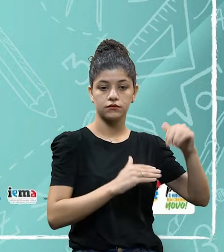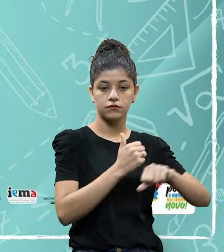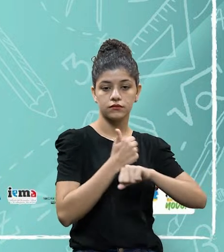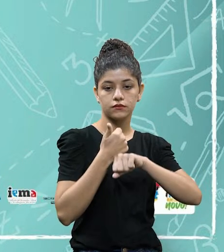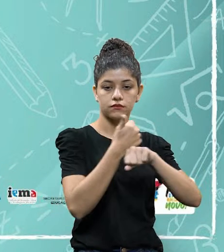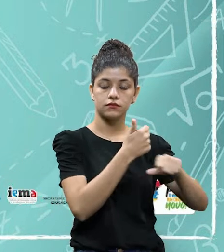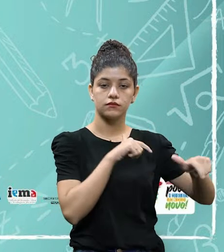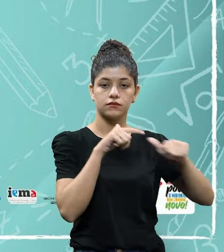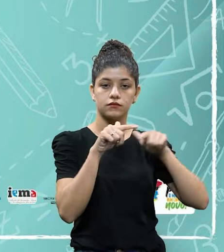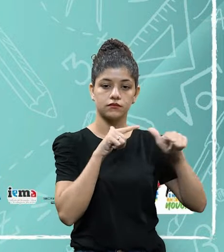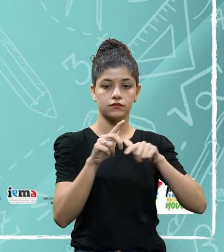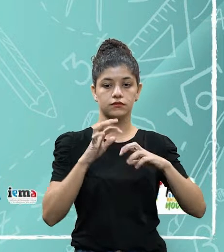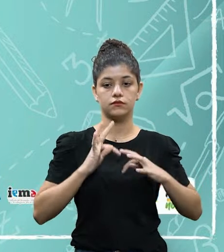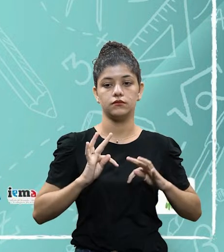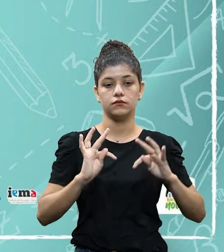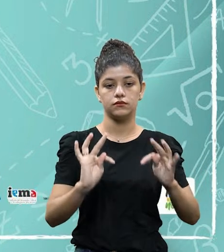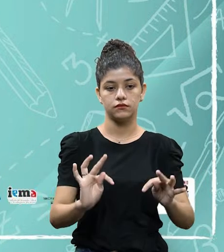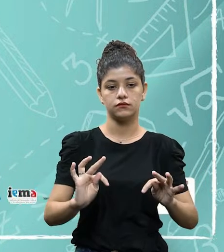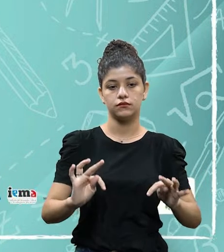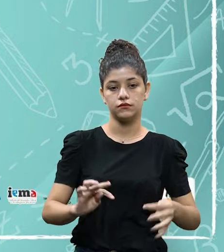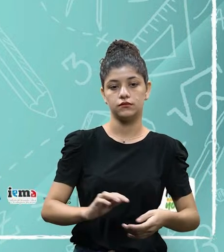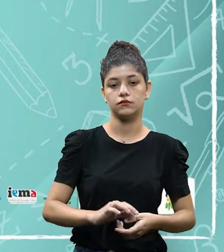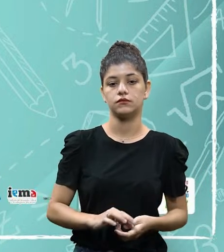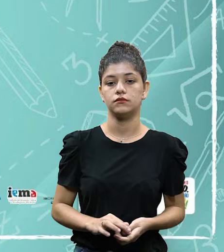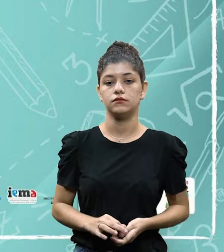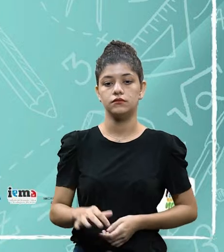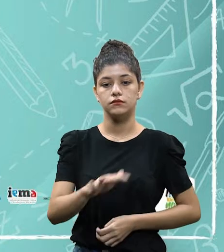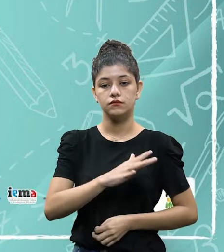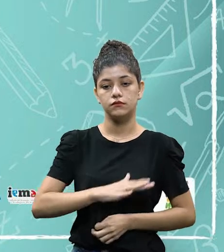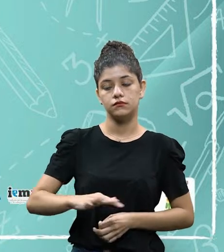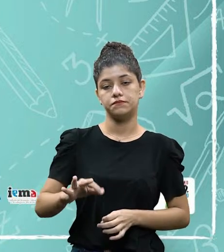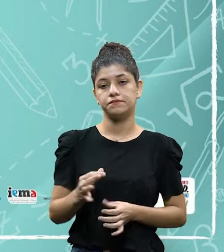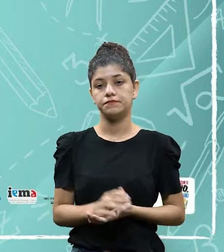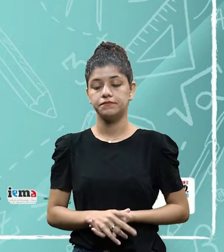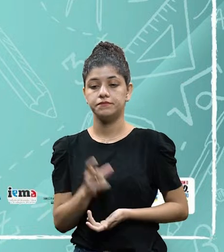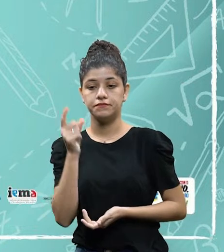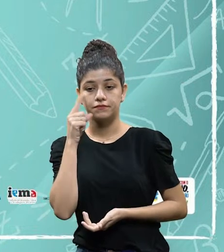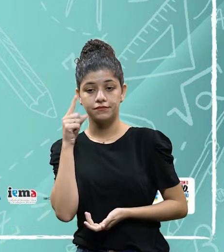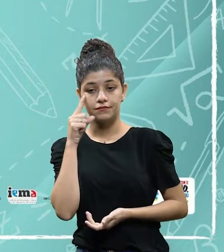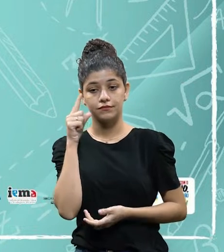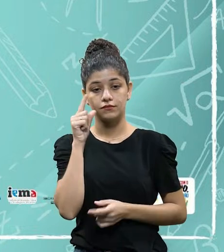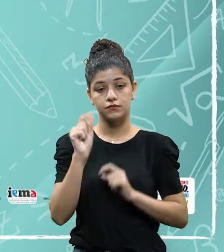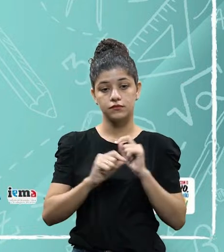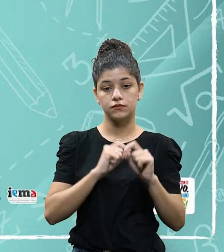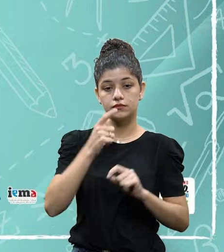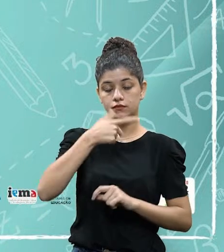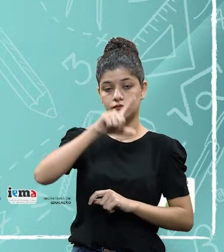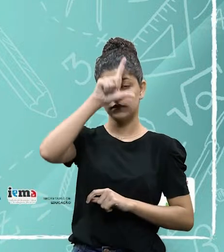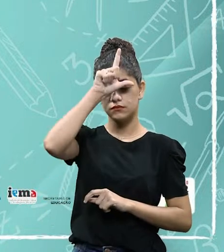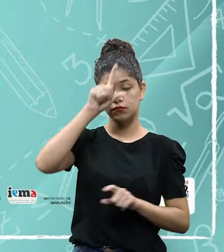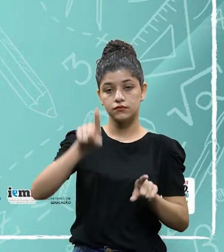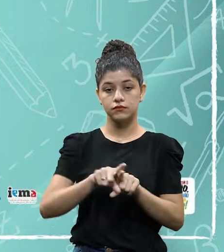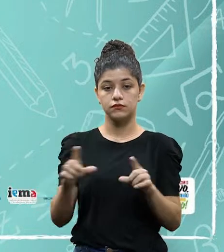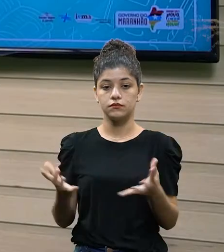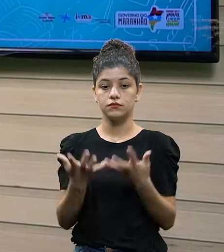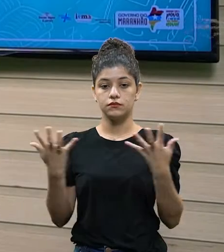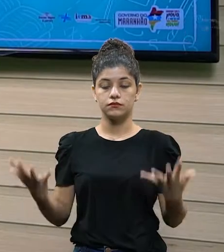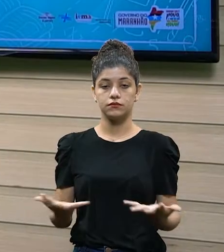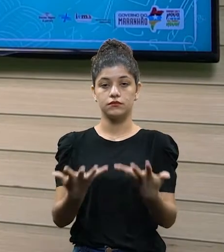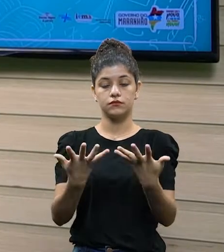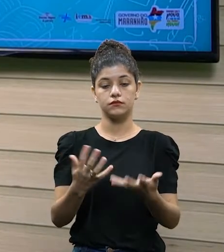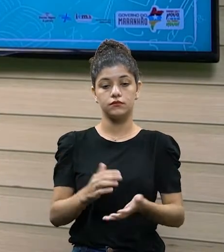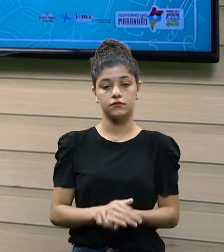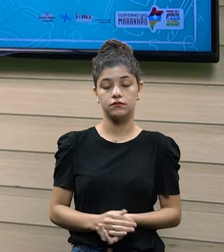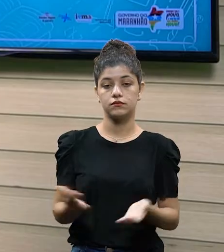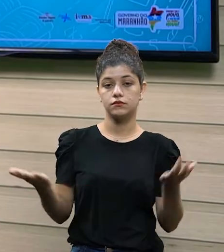capacitadas para trabalhar com tecnologias sofisticadas em ambiente de incerteza, o que incrementa a liderança e a motivação. Então,